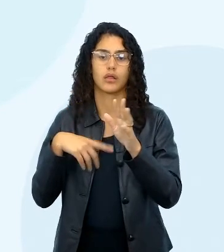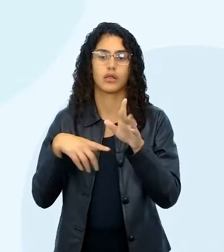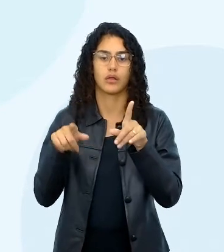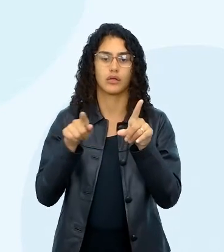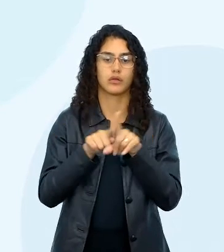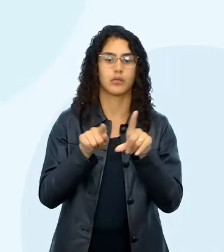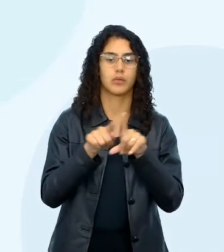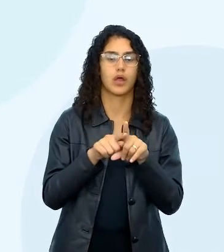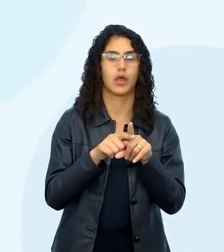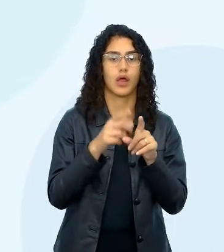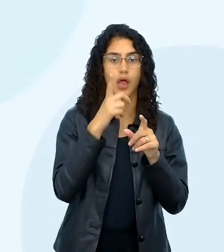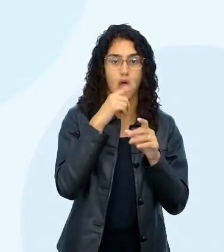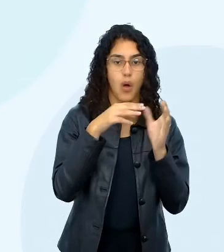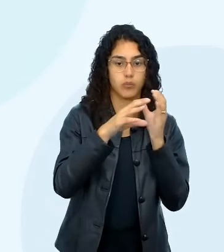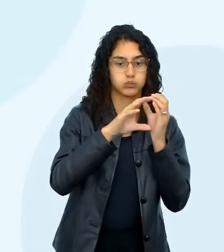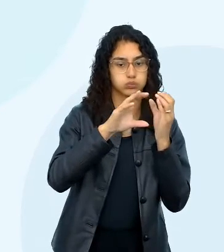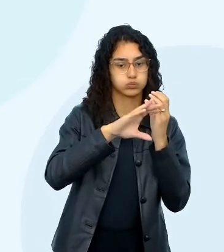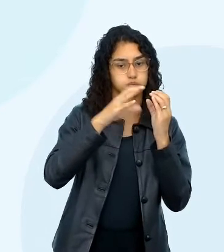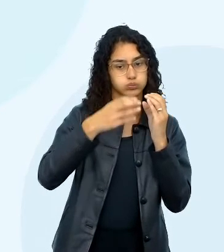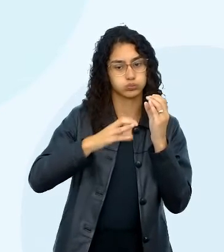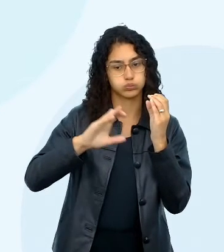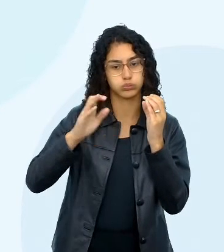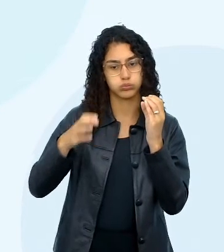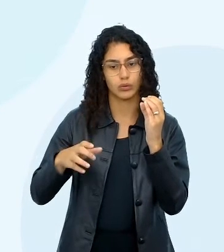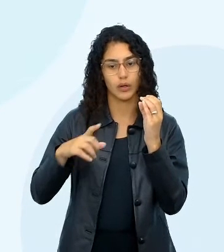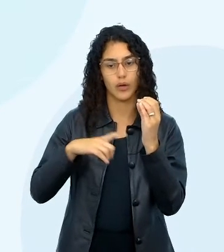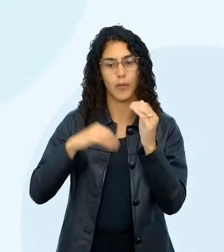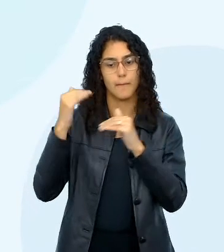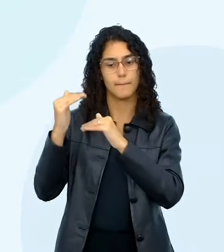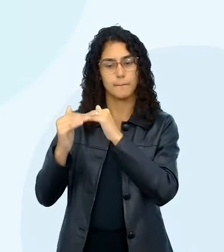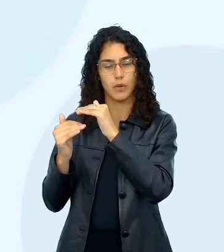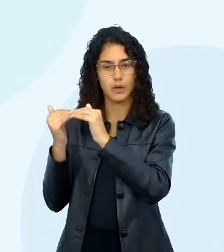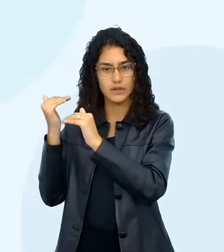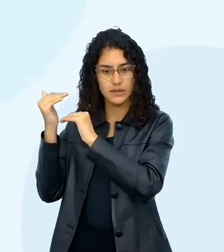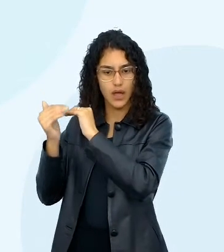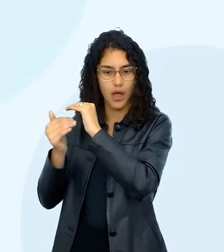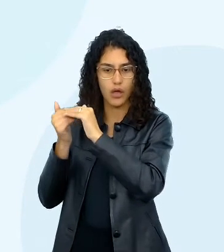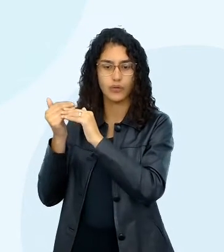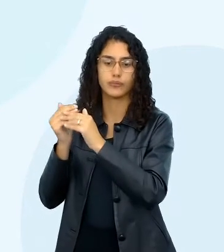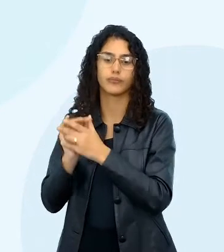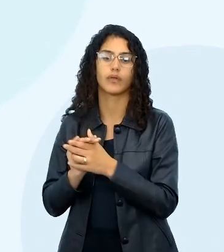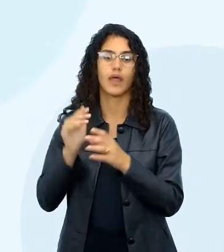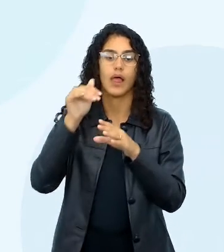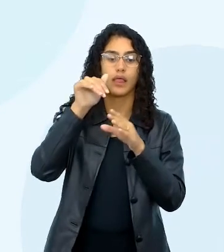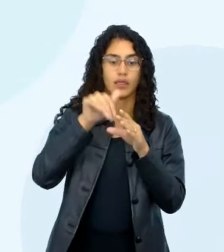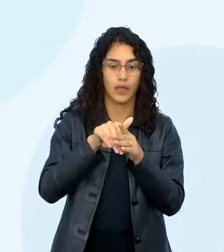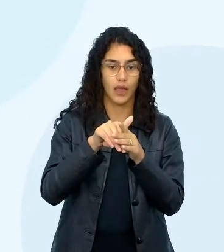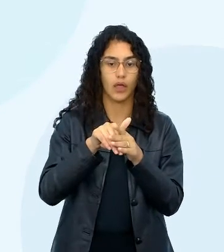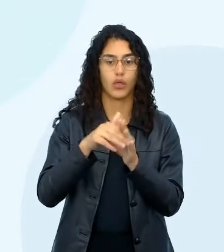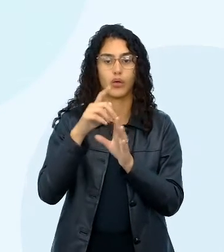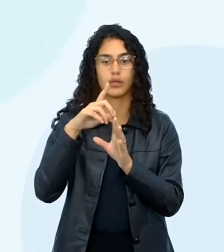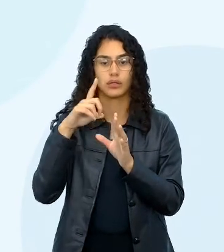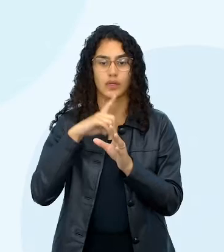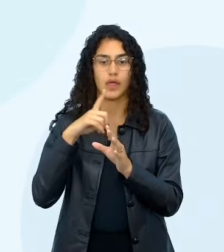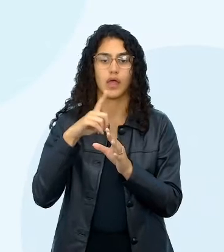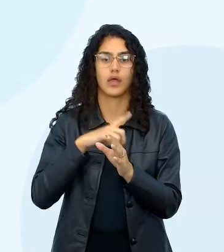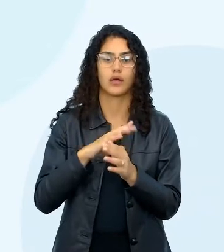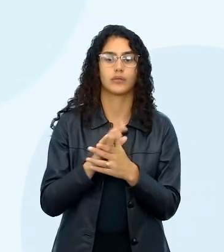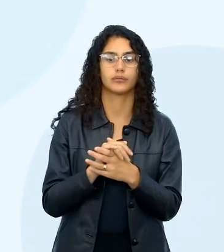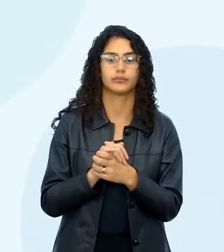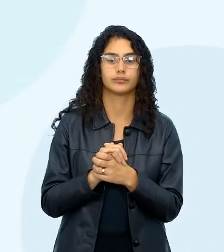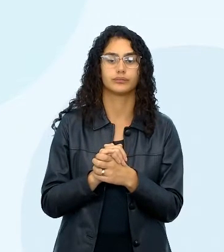de esgoto, vai levar ali a uma série de processos, desde a retirada, né,